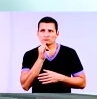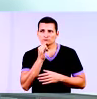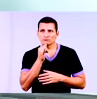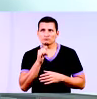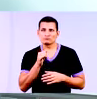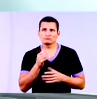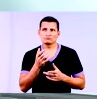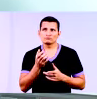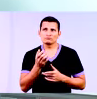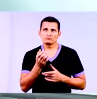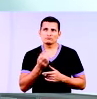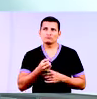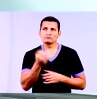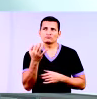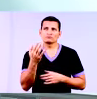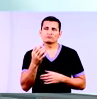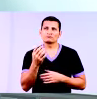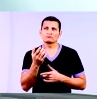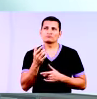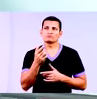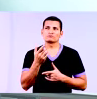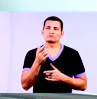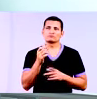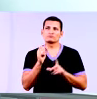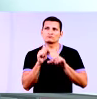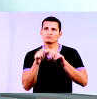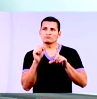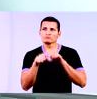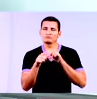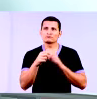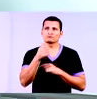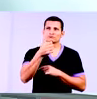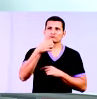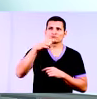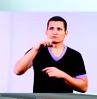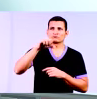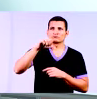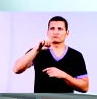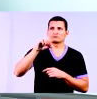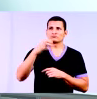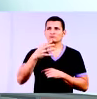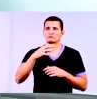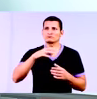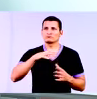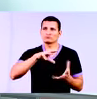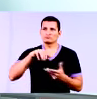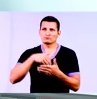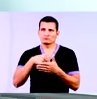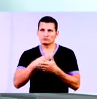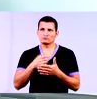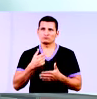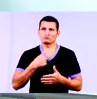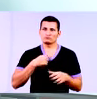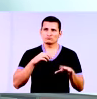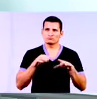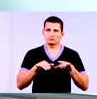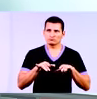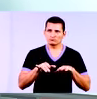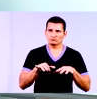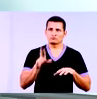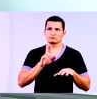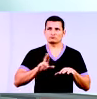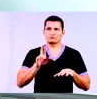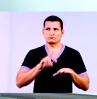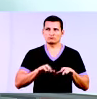quantos gols no 1994, quantos gols ocorreu na Copa de 94. Eu vou lá, usei o